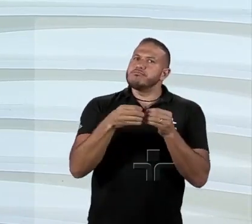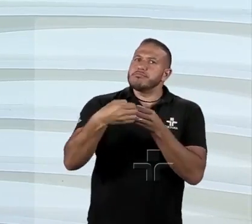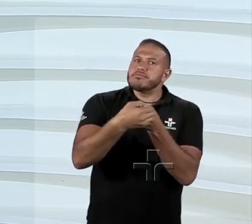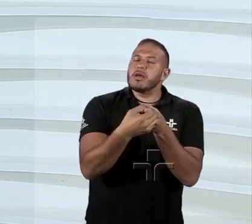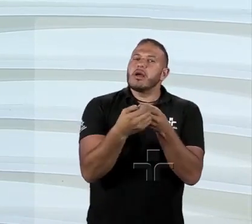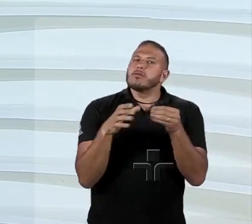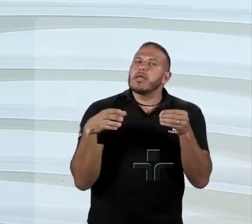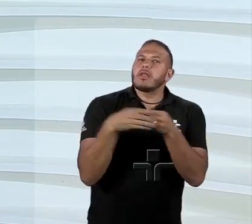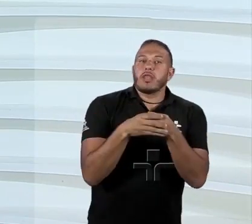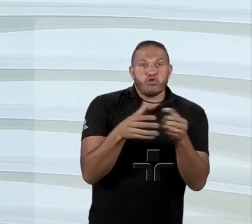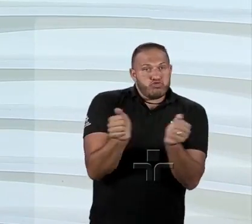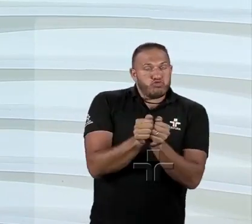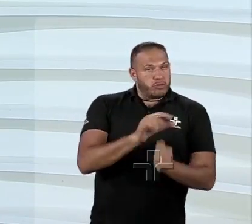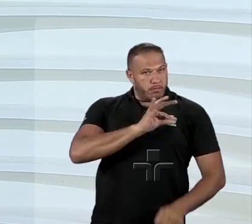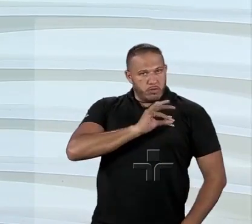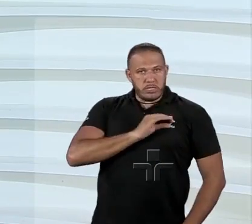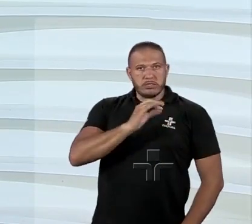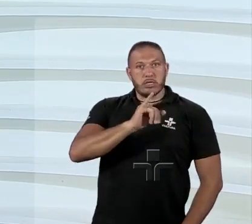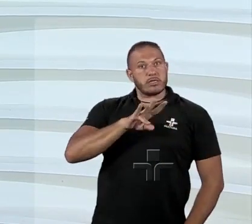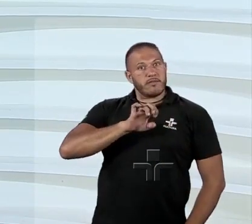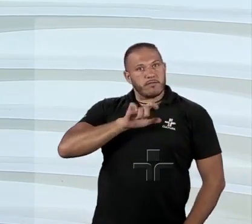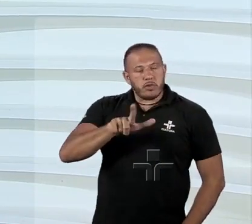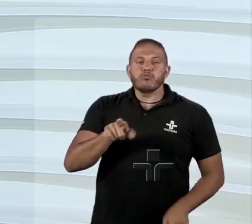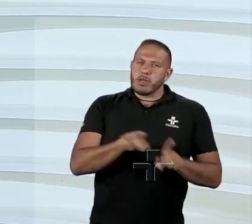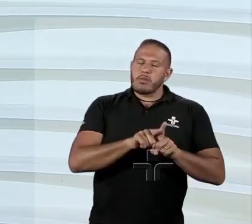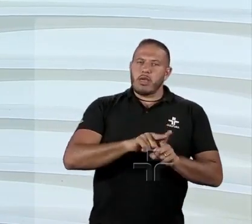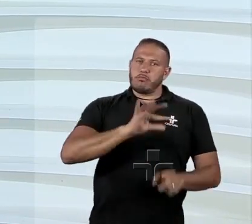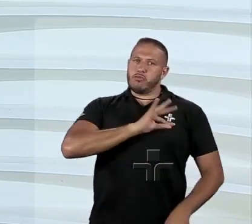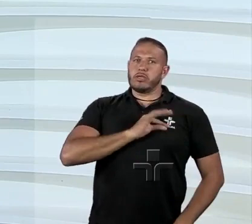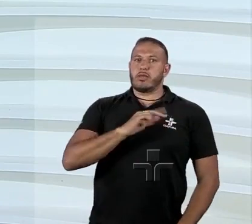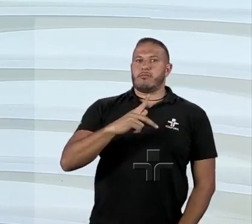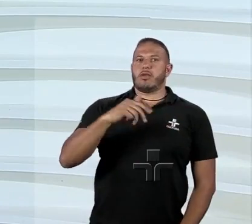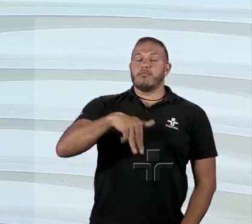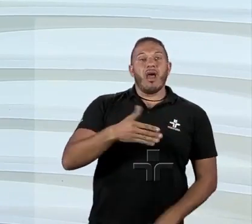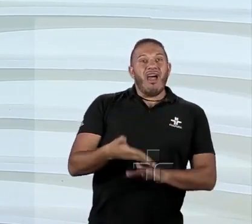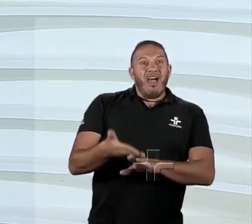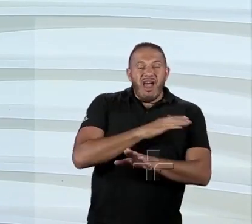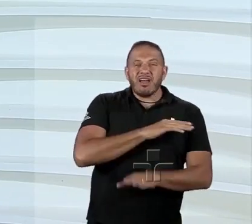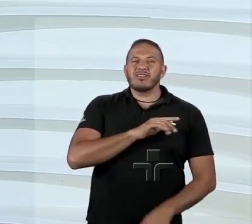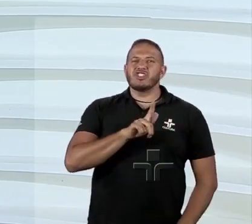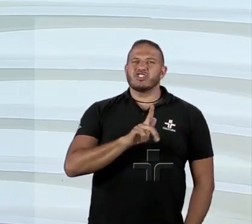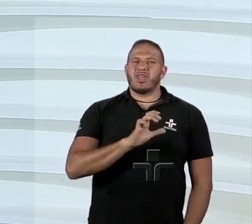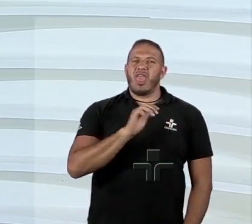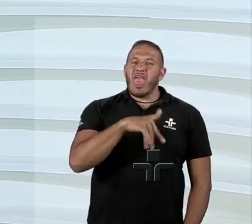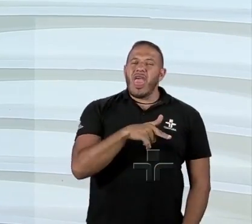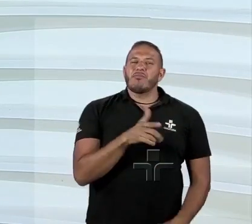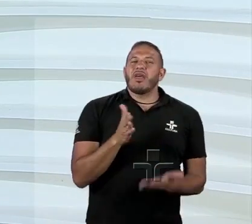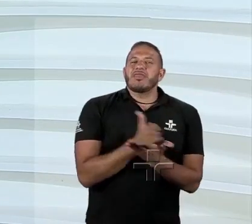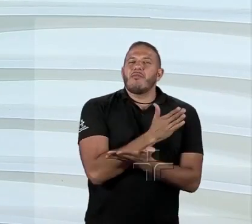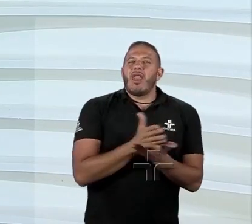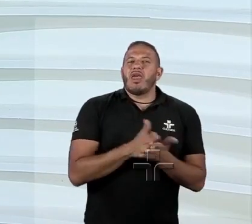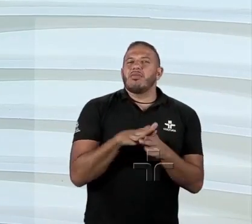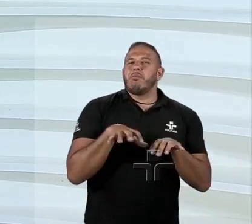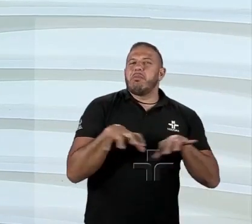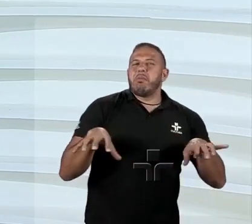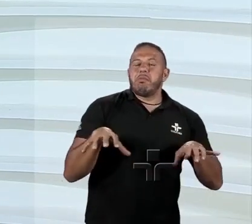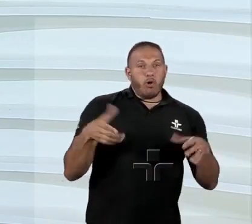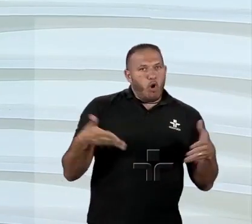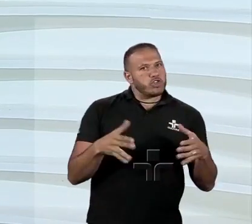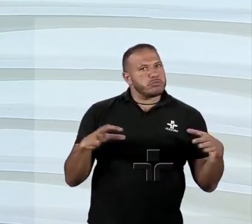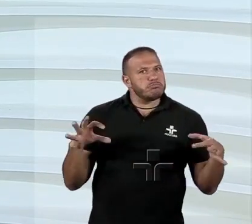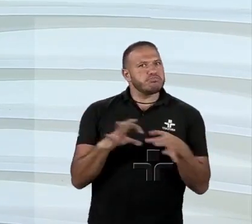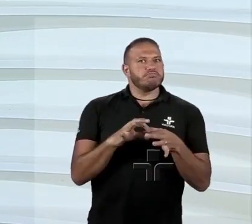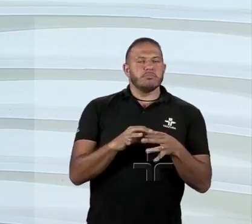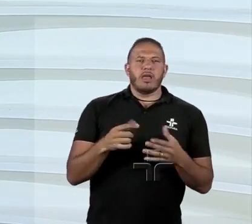à Polícia Civil e à Polícia Militar. Antes, ela atuava completamente destoada e não integrada com a Polícia Militar, por uma